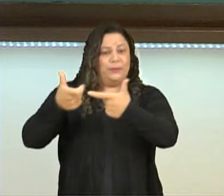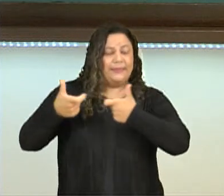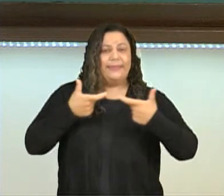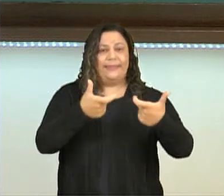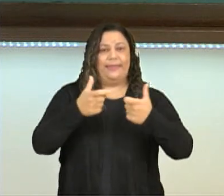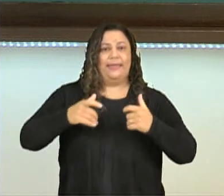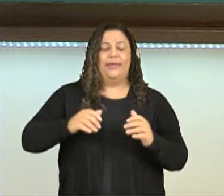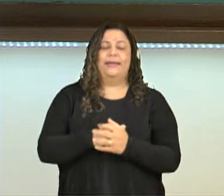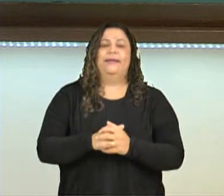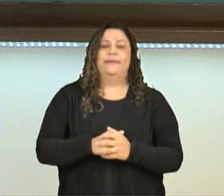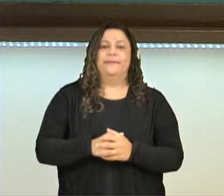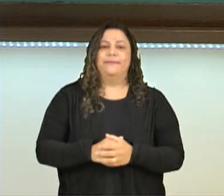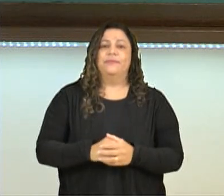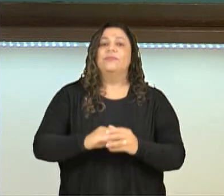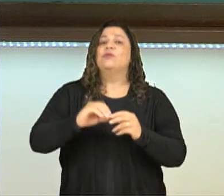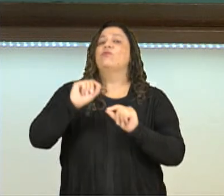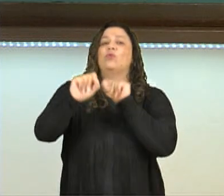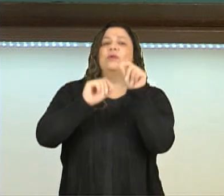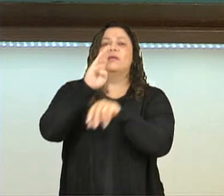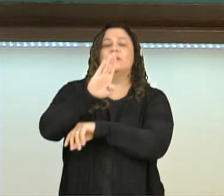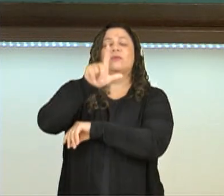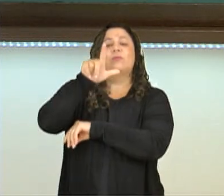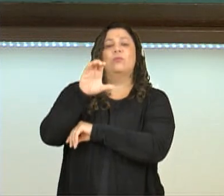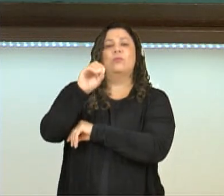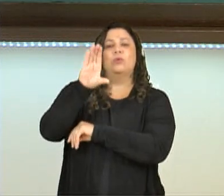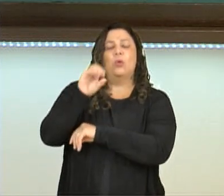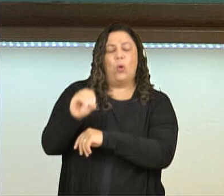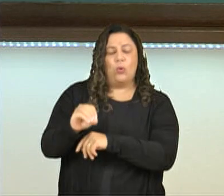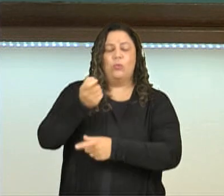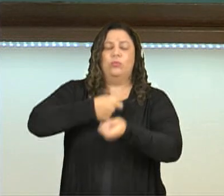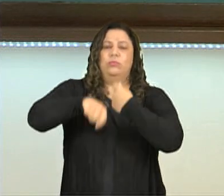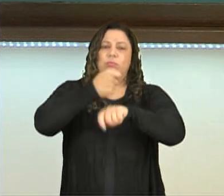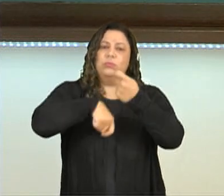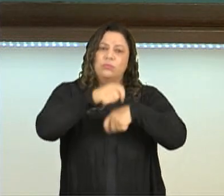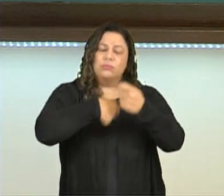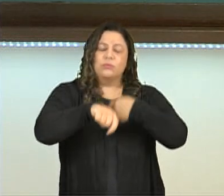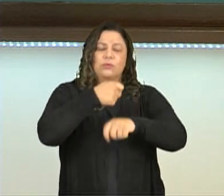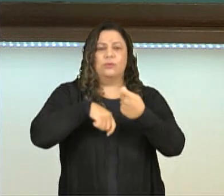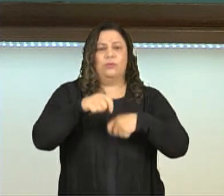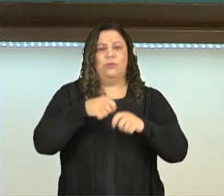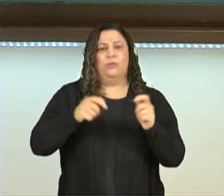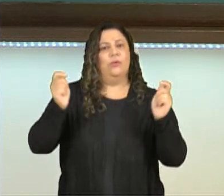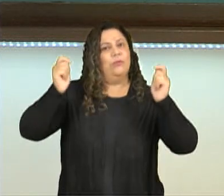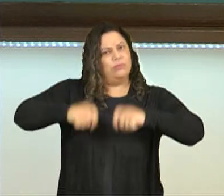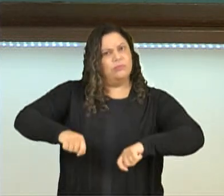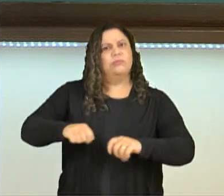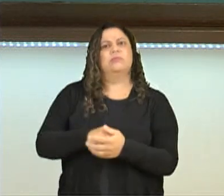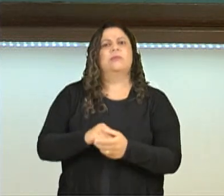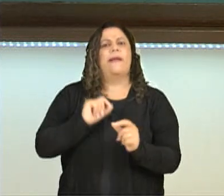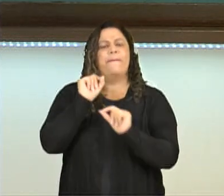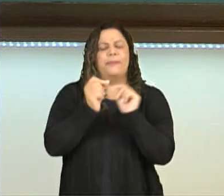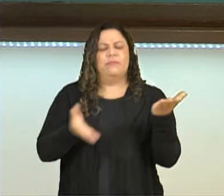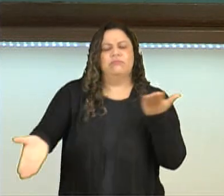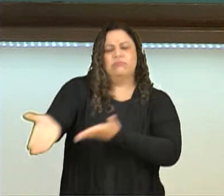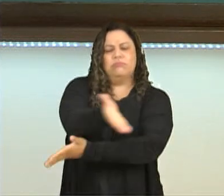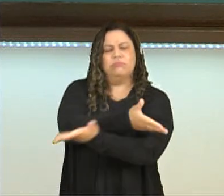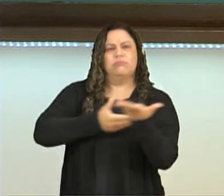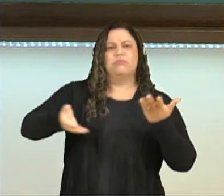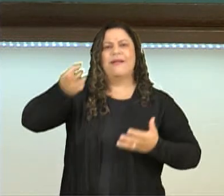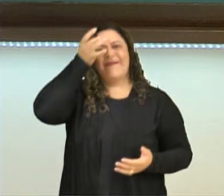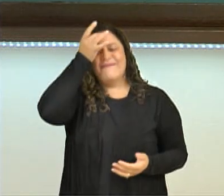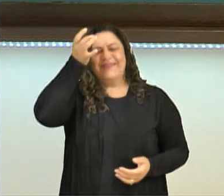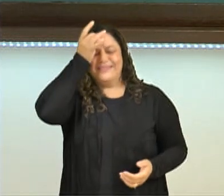blocos econômicos. Os blocos econômicos, eles remetem a uma dimensão facilitatória do mecanismo